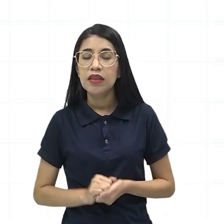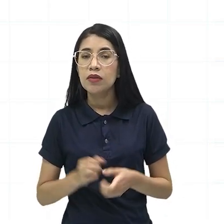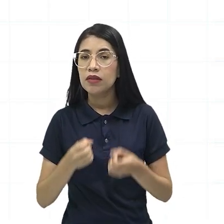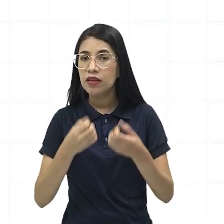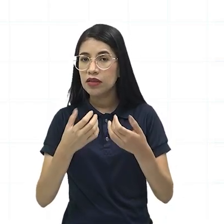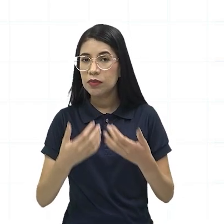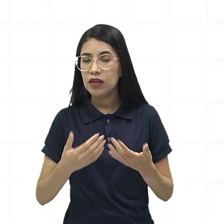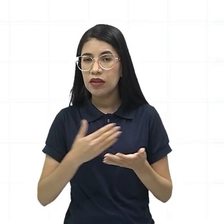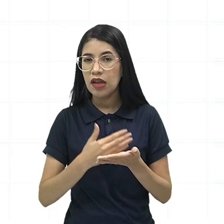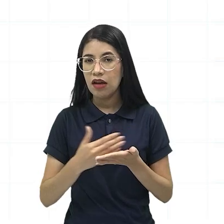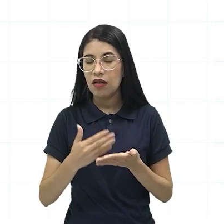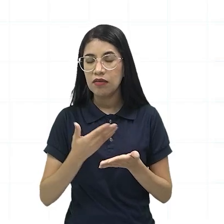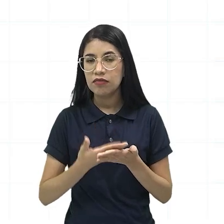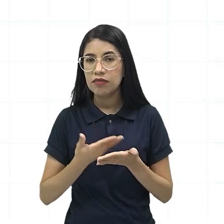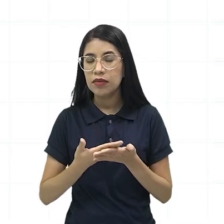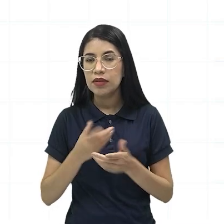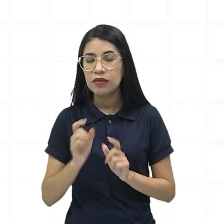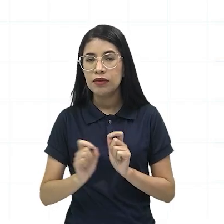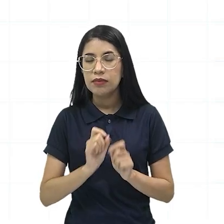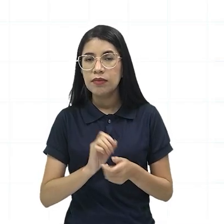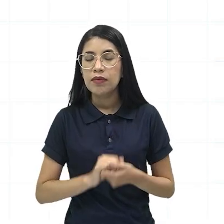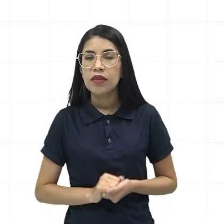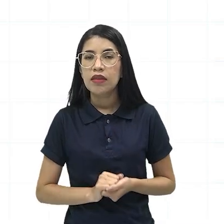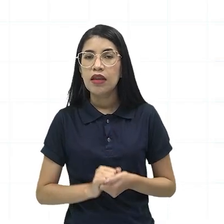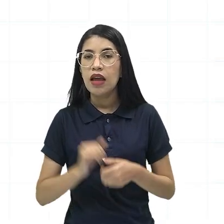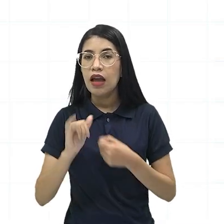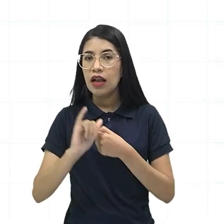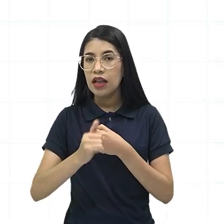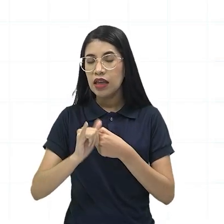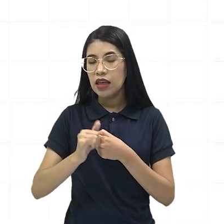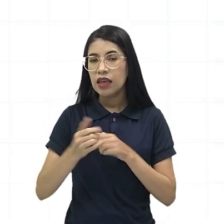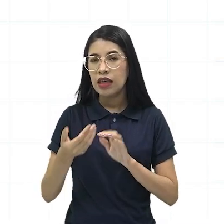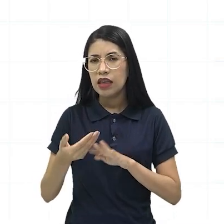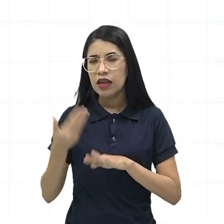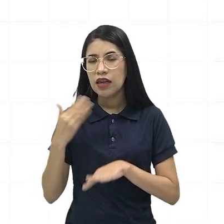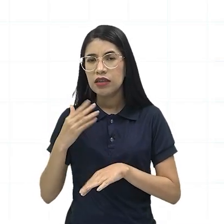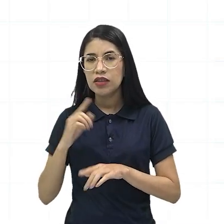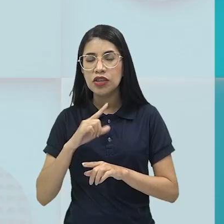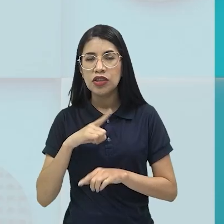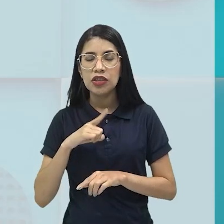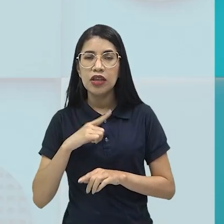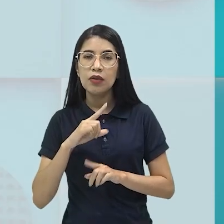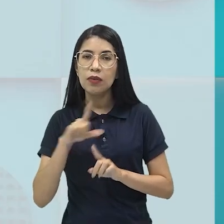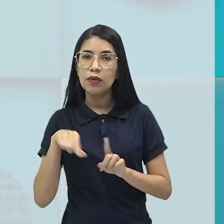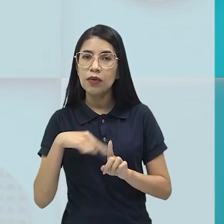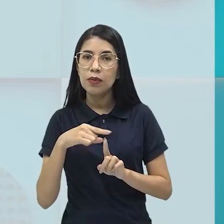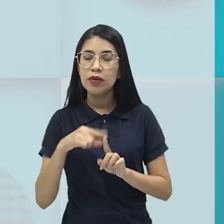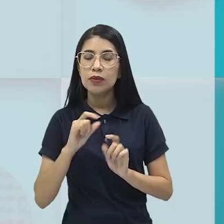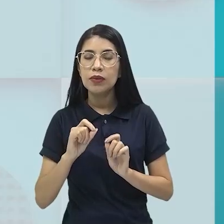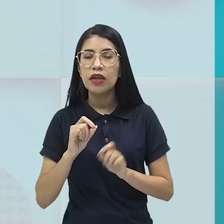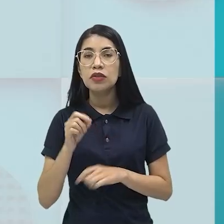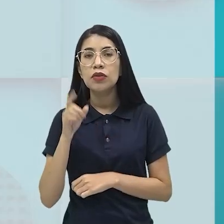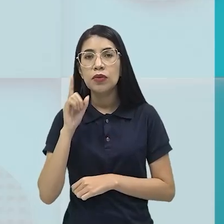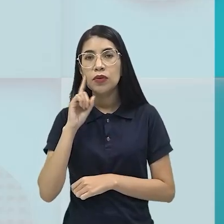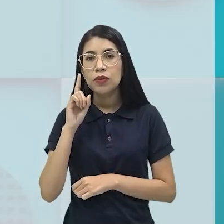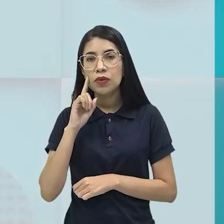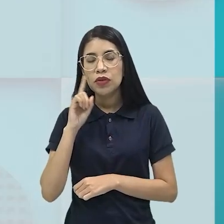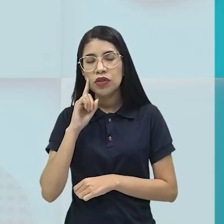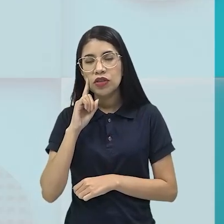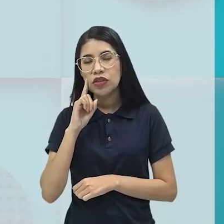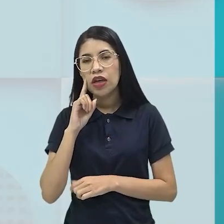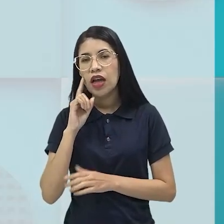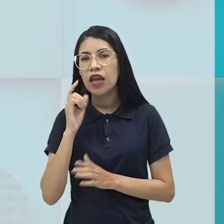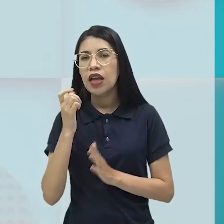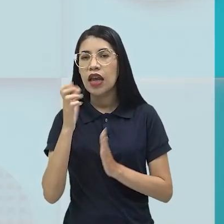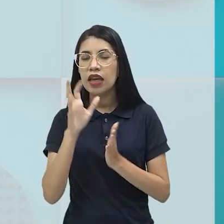sobre como essas crônicas, num primeiro momento, serviam a um propósito de diário, né, daquelas viagens,